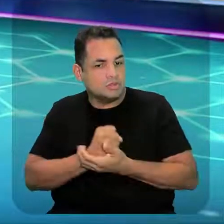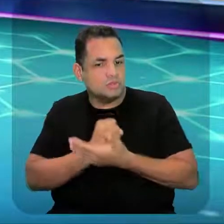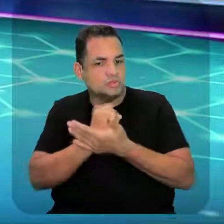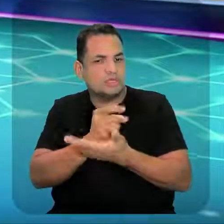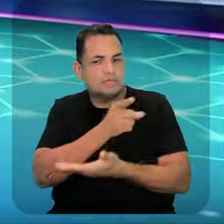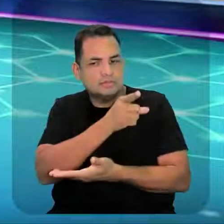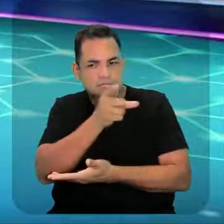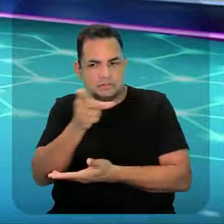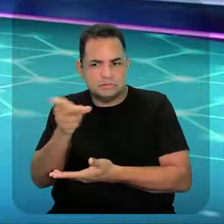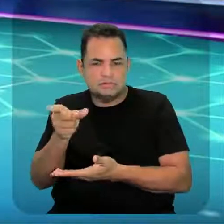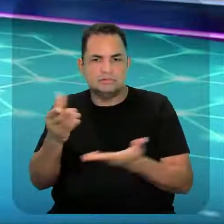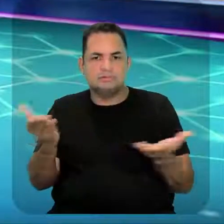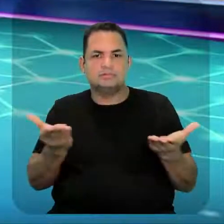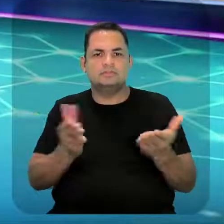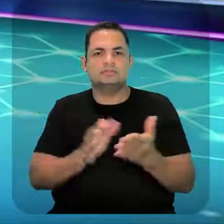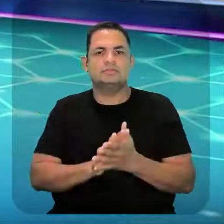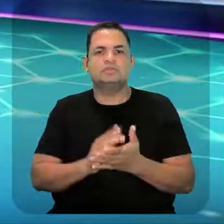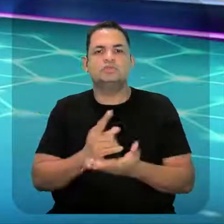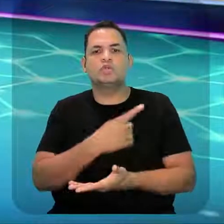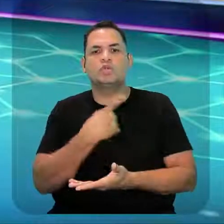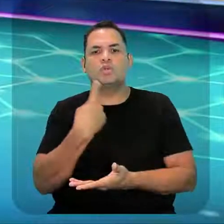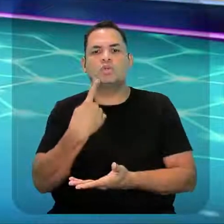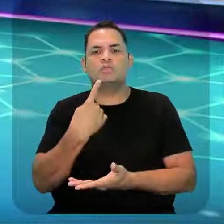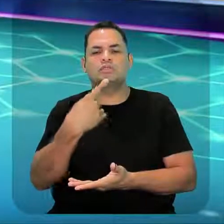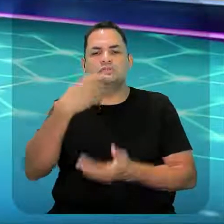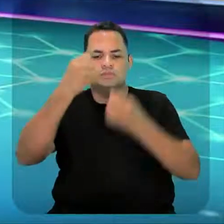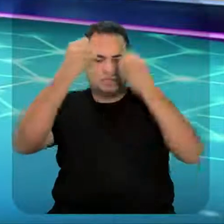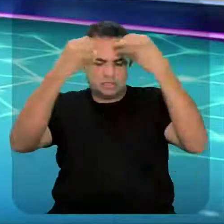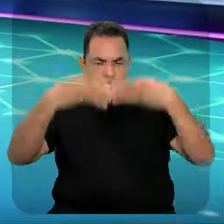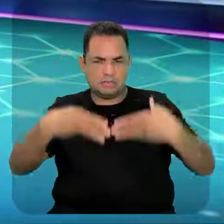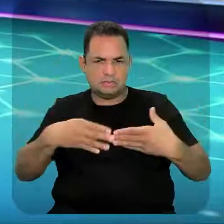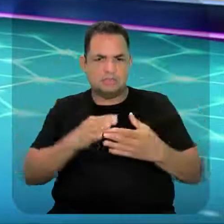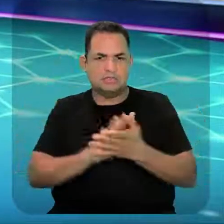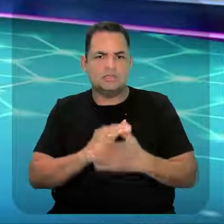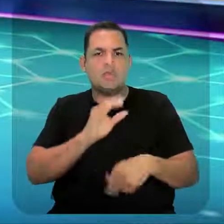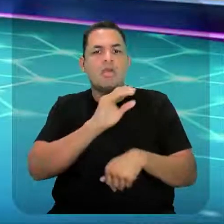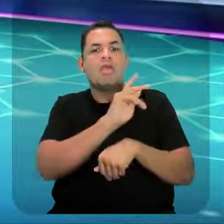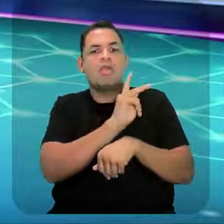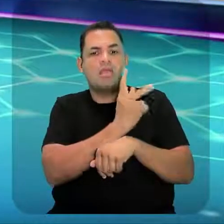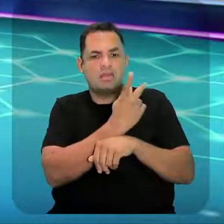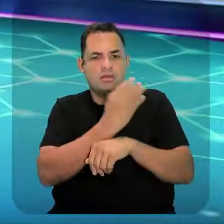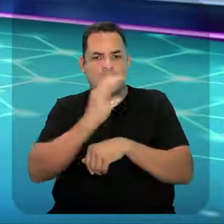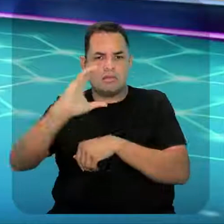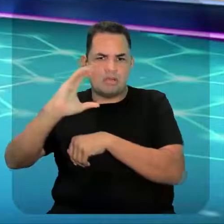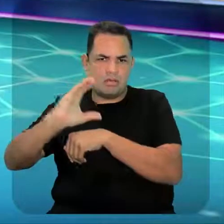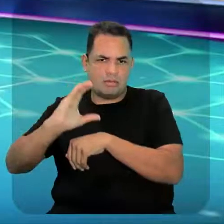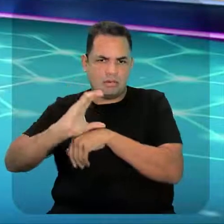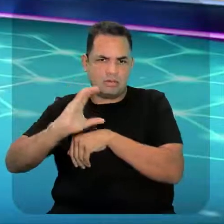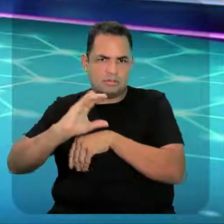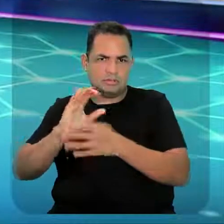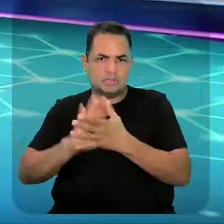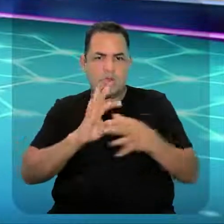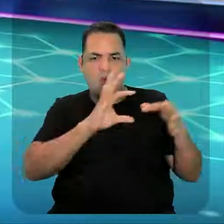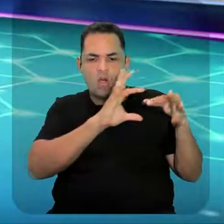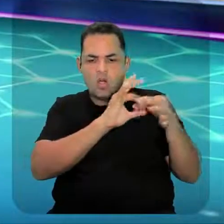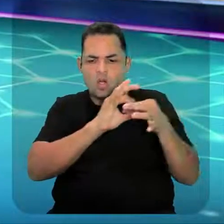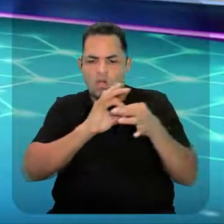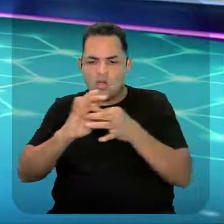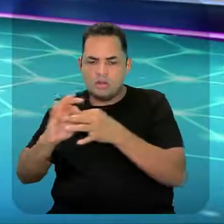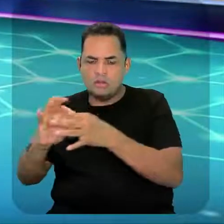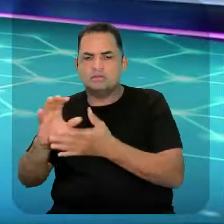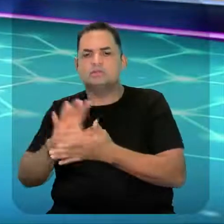Nós falamos nas aulas anteriores sobre os hidrocarbonetos. Lembram lá? São cadeias carbônicas formadas somente